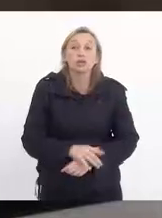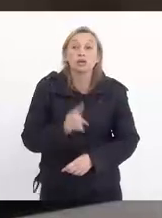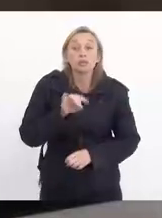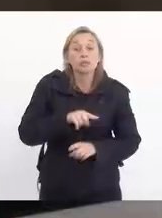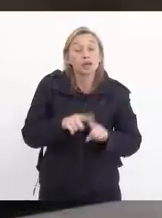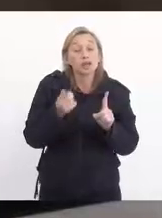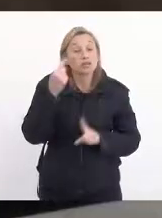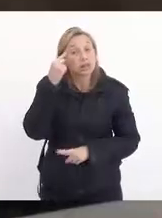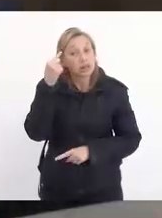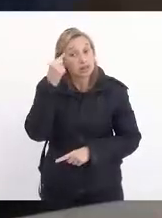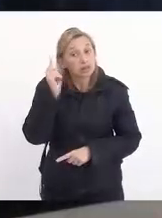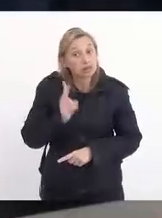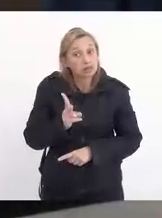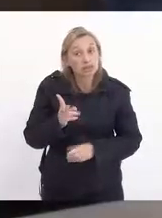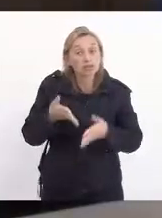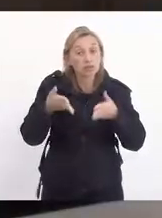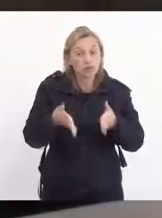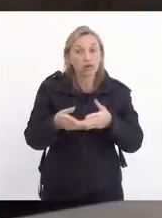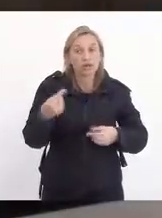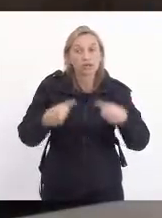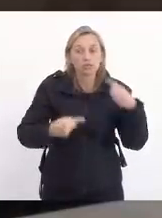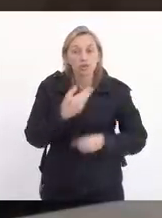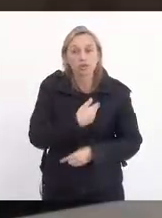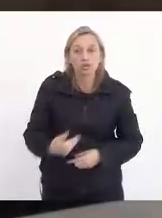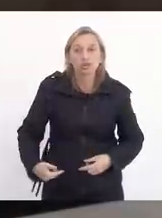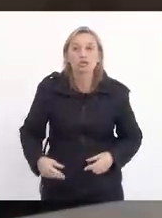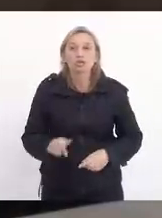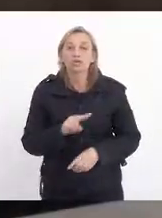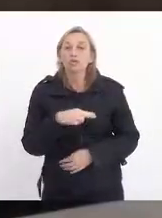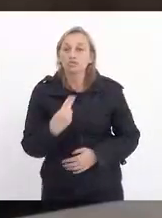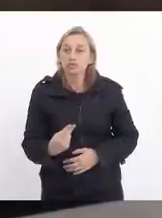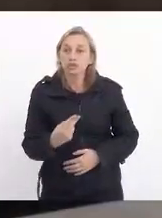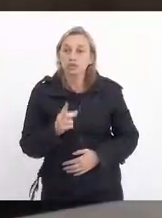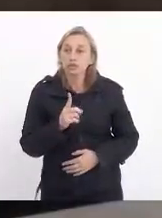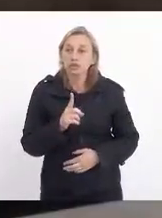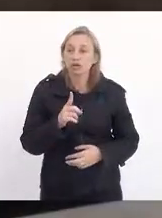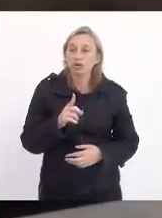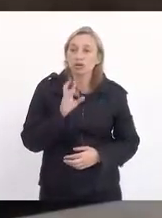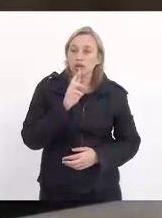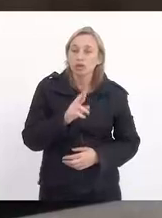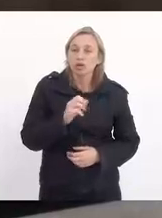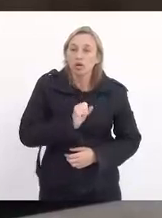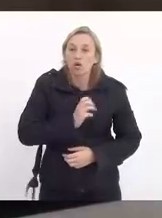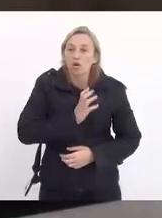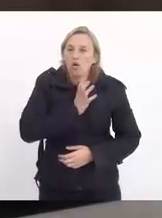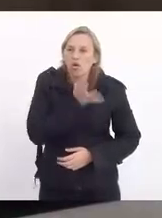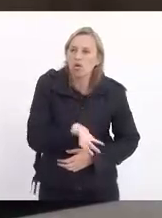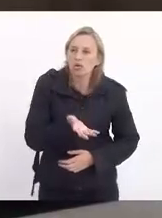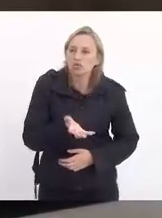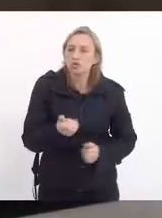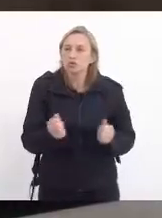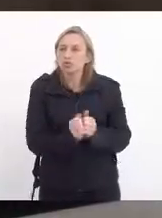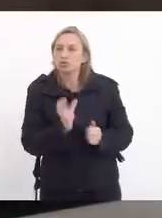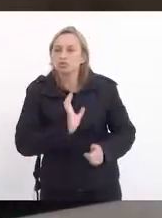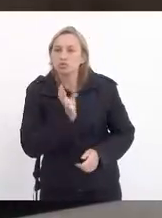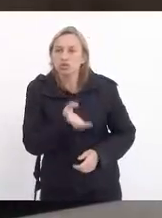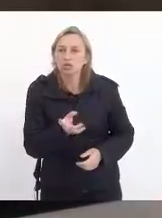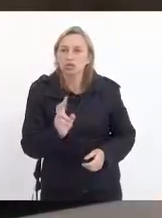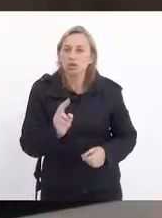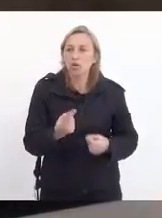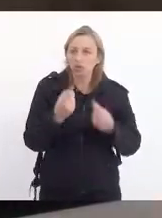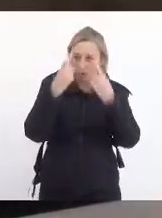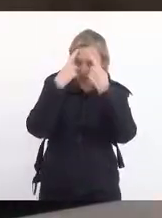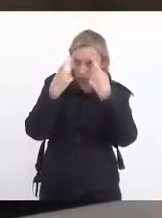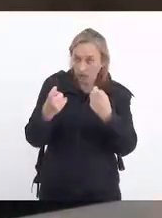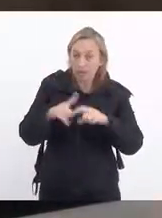sempre pensando focado na política pública ou seja não se responde ódio com ódio violência com